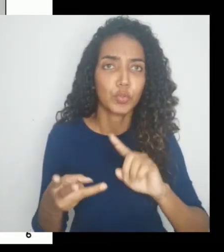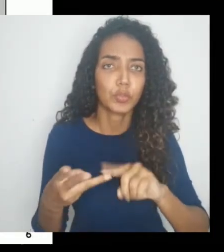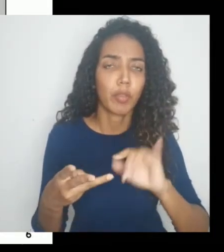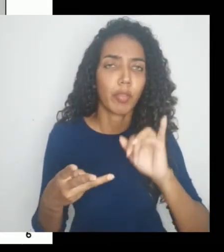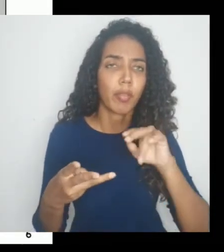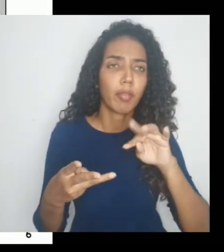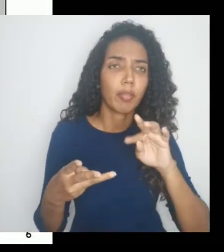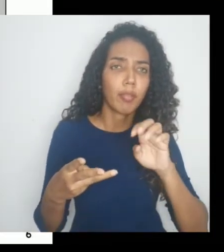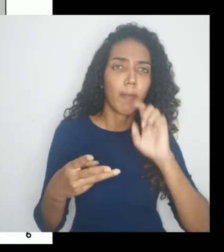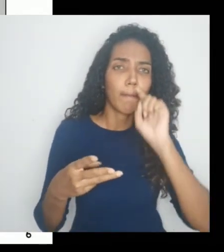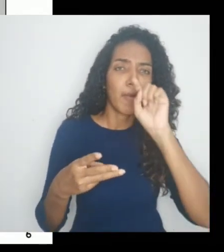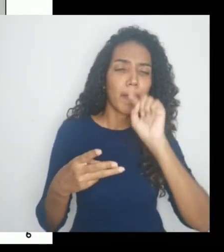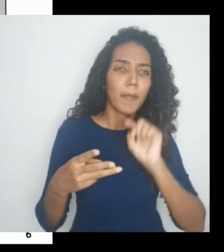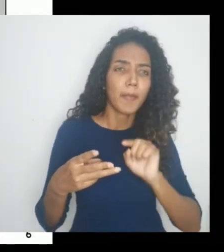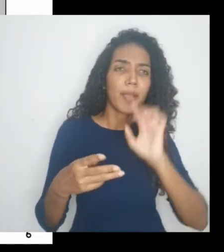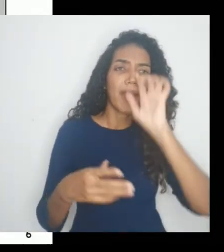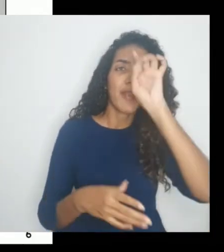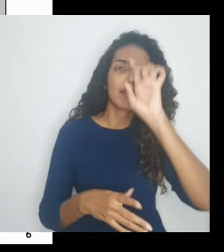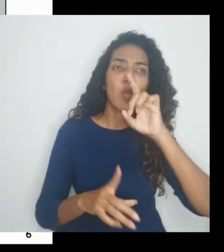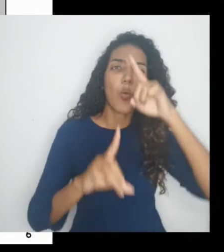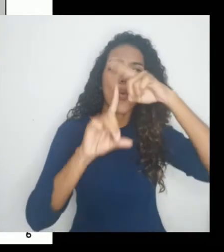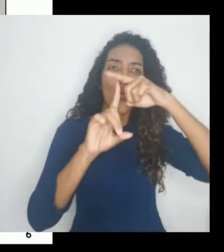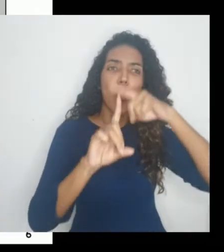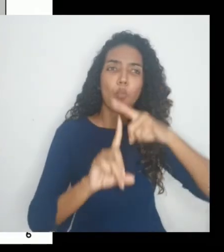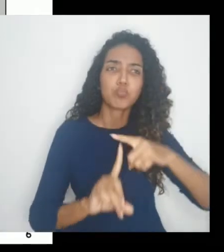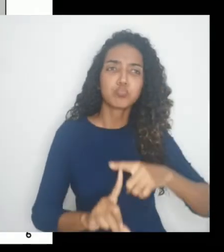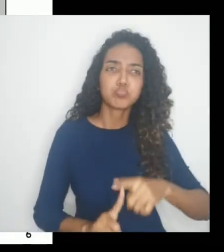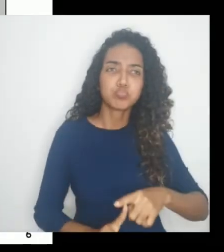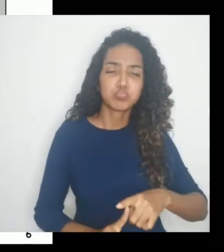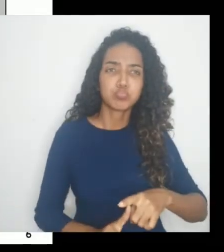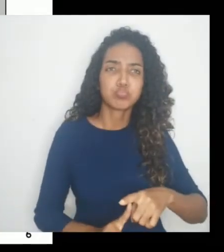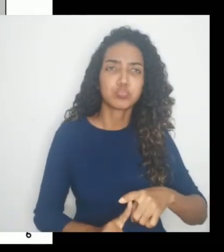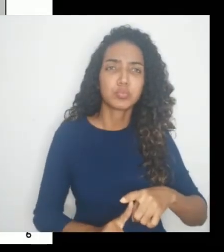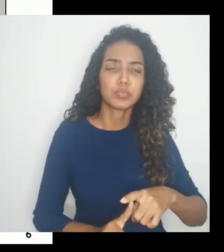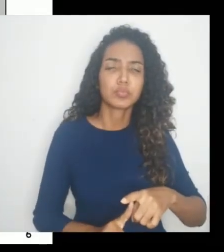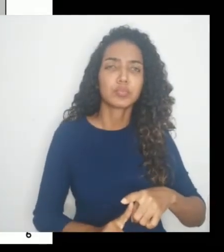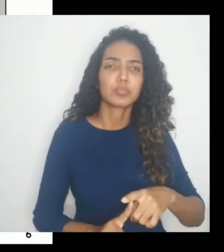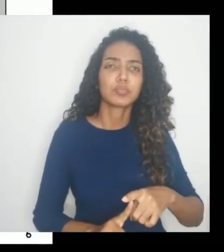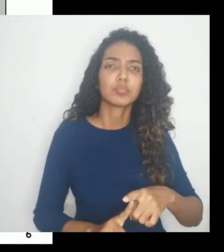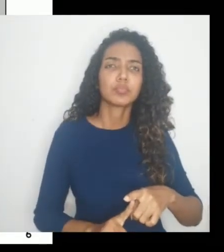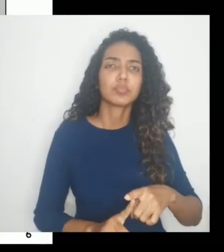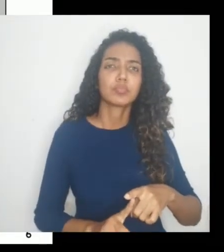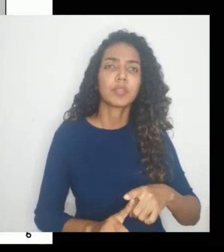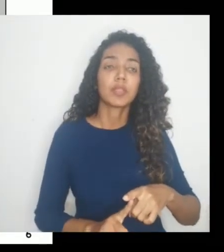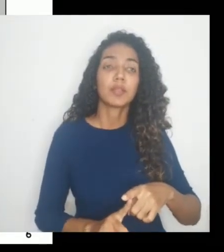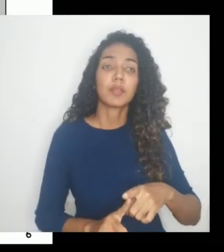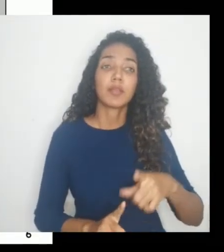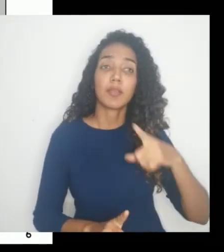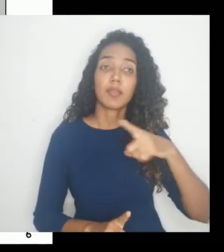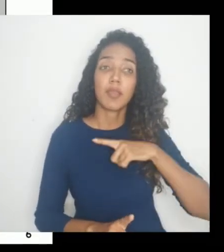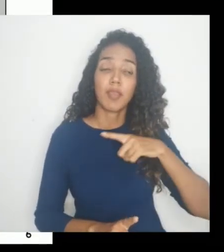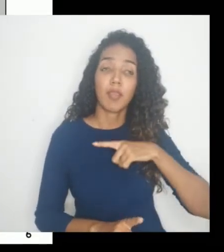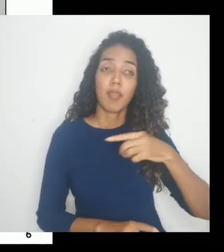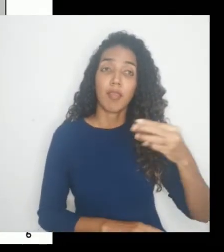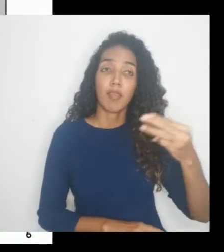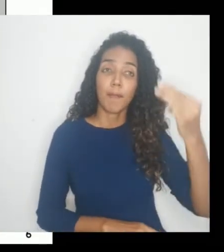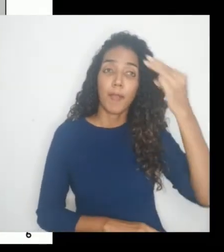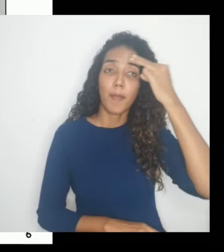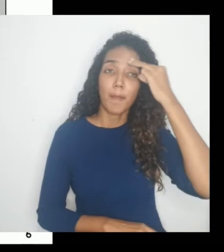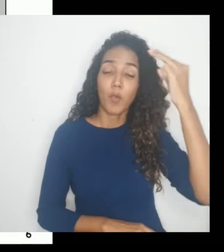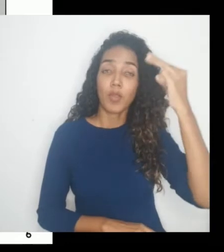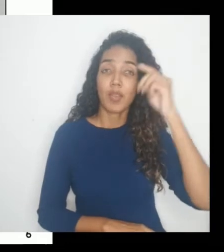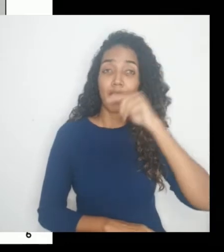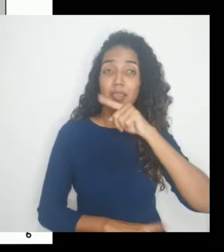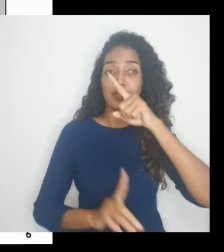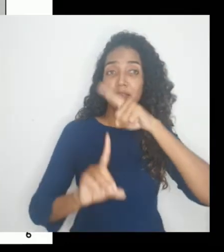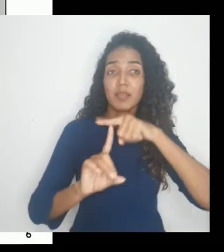tipo integral ou de ponto flutuante e que pode representar alguma coisa em memória. Esses tipos eles não são referência para nada, eles